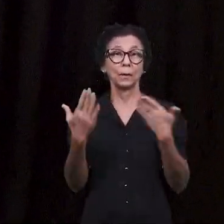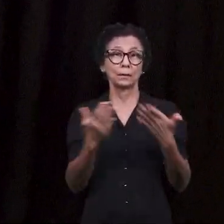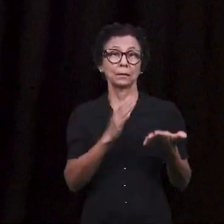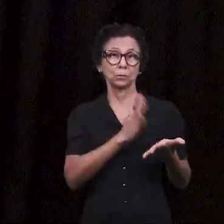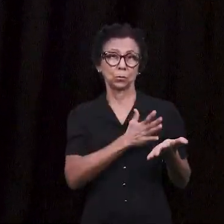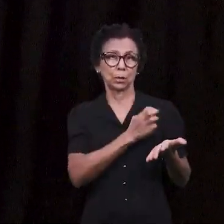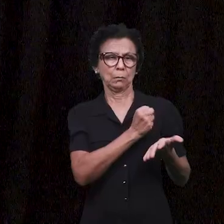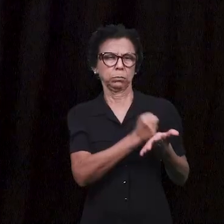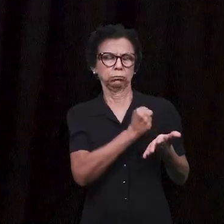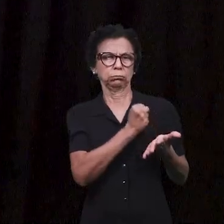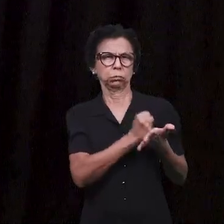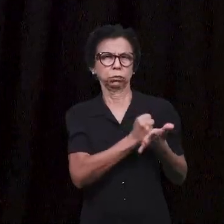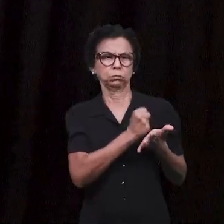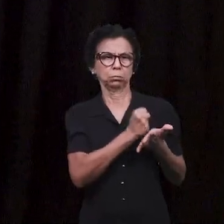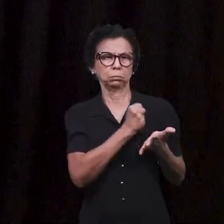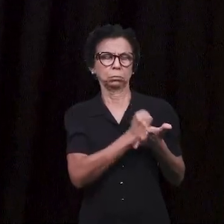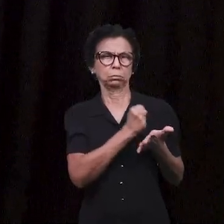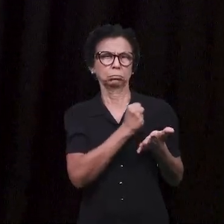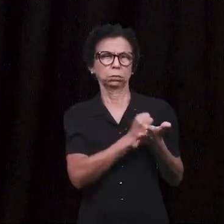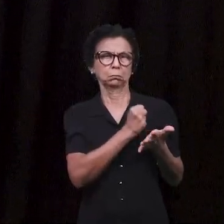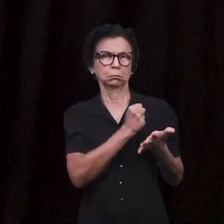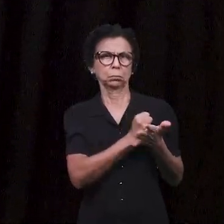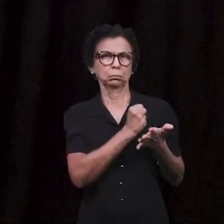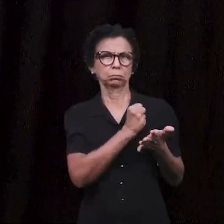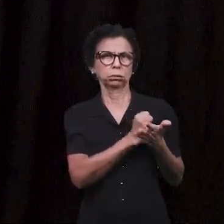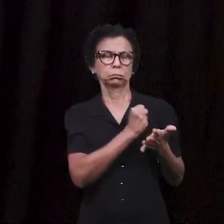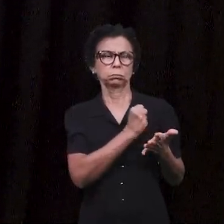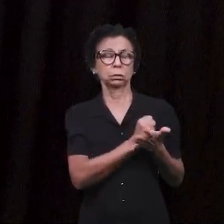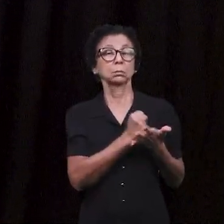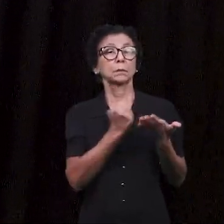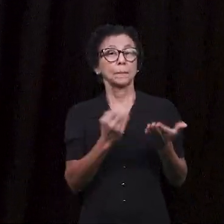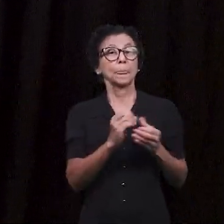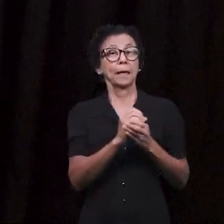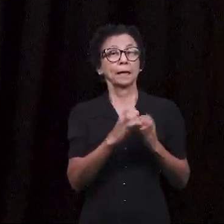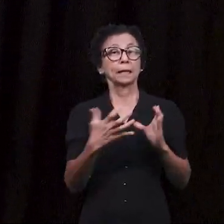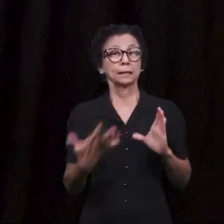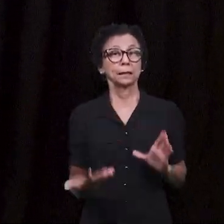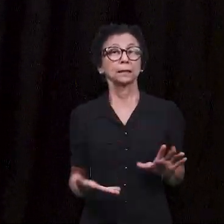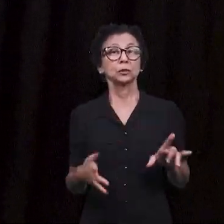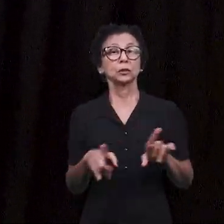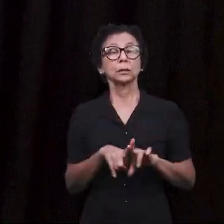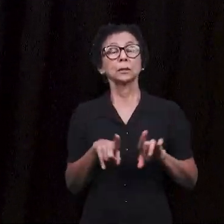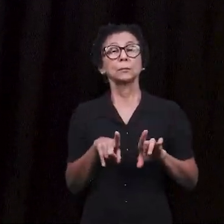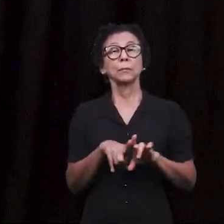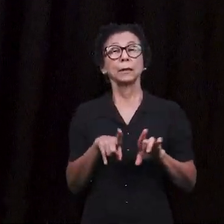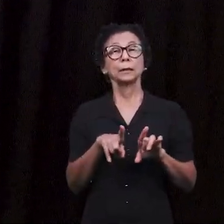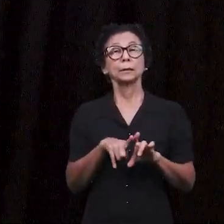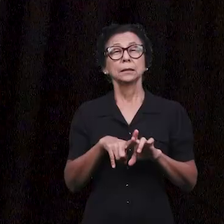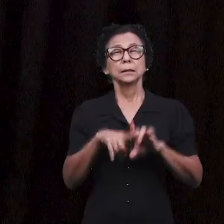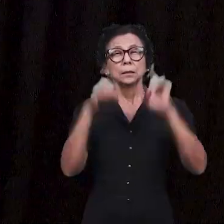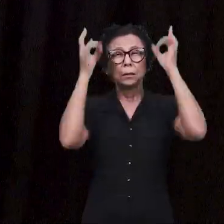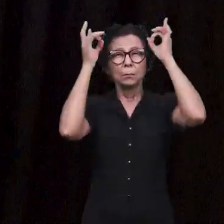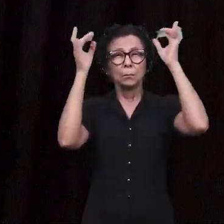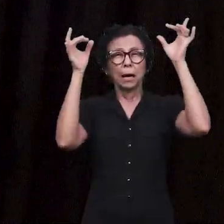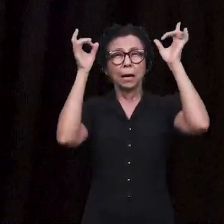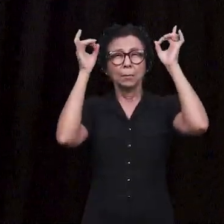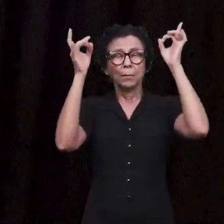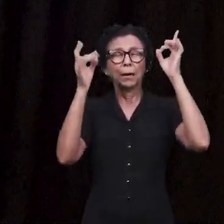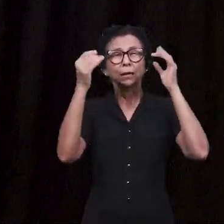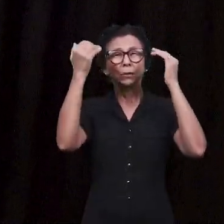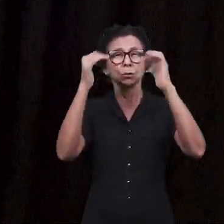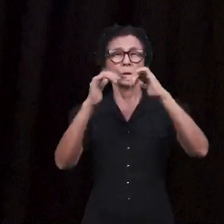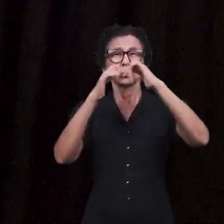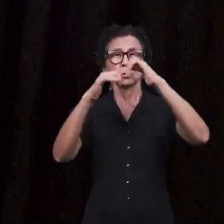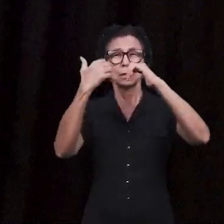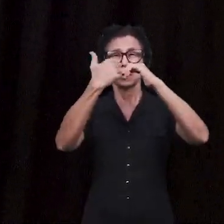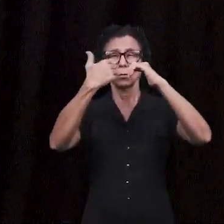coração, pulsa, como um pulso mesmo. Ela é também caracterizada como uma dor que ela acontece num lado